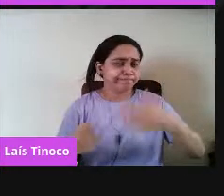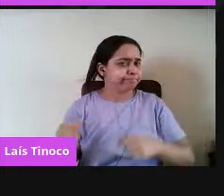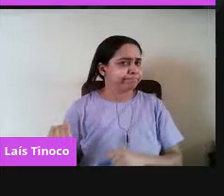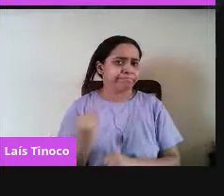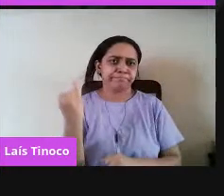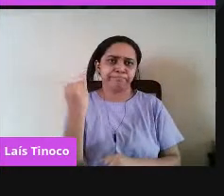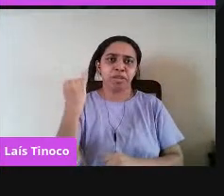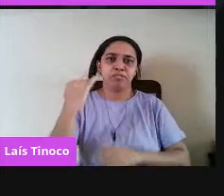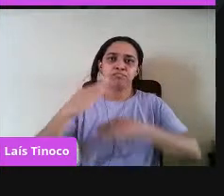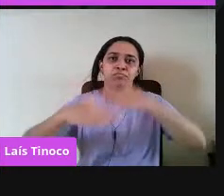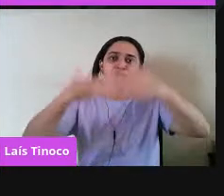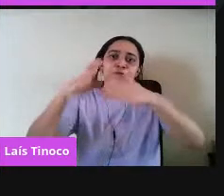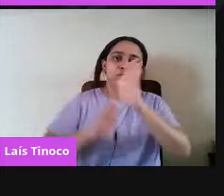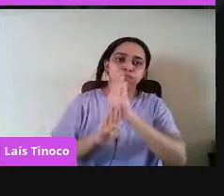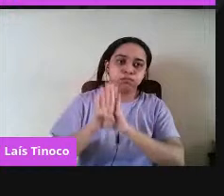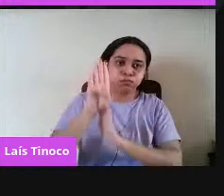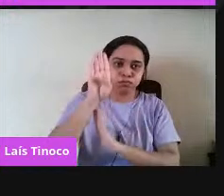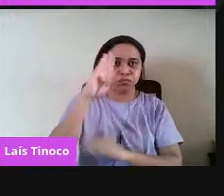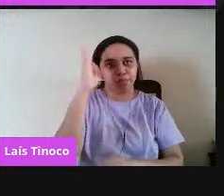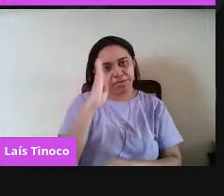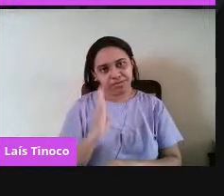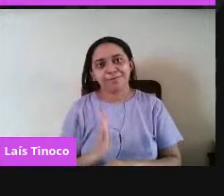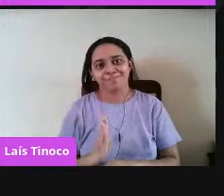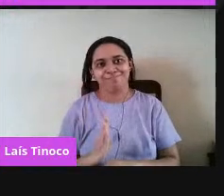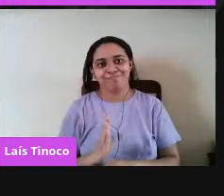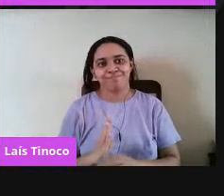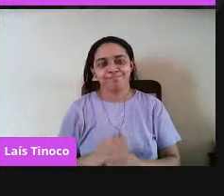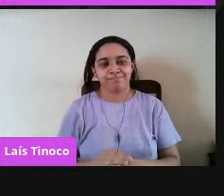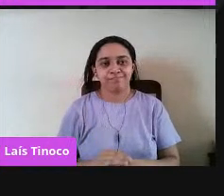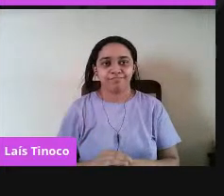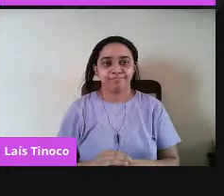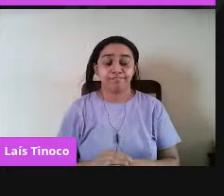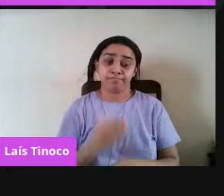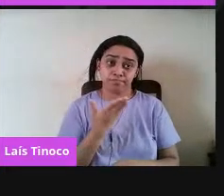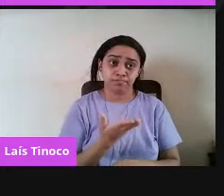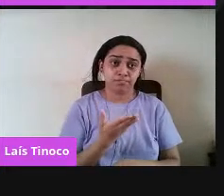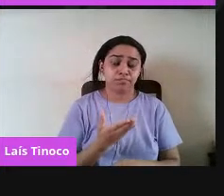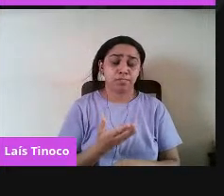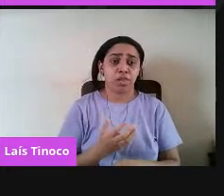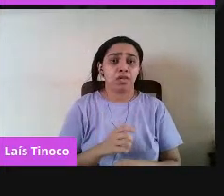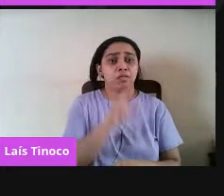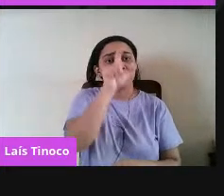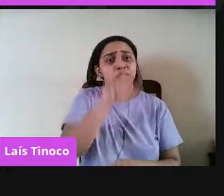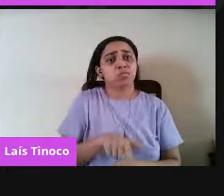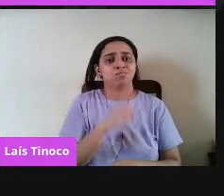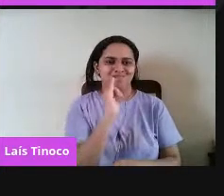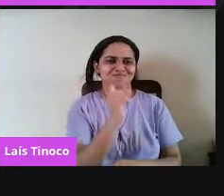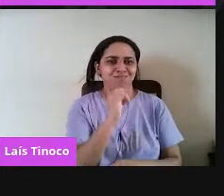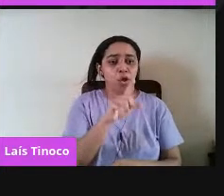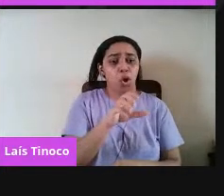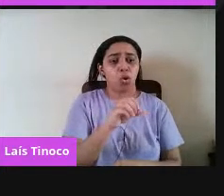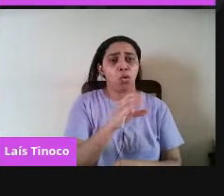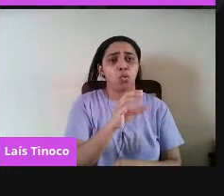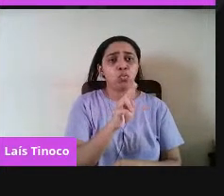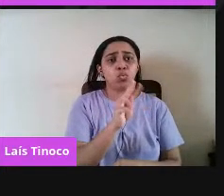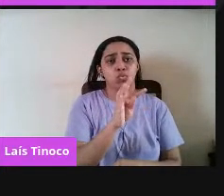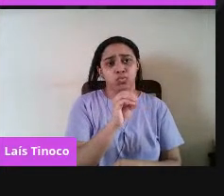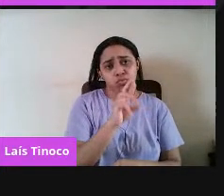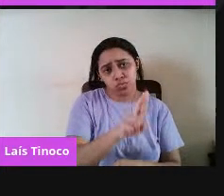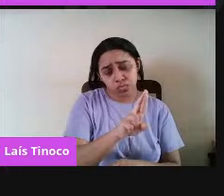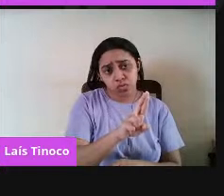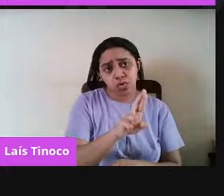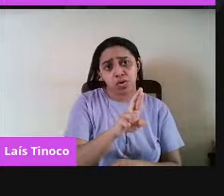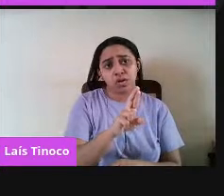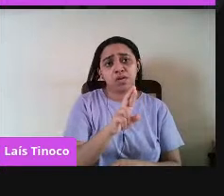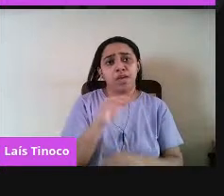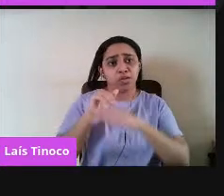Brasil. E aí, o locutor, eu comento o seguinte, que o locutor enunciador primeiro começa o enunciado por